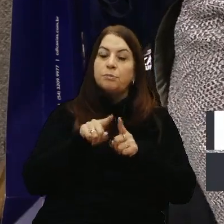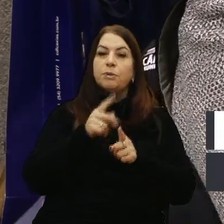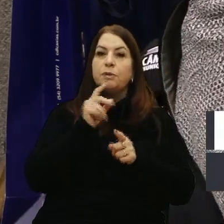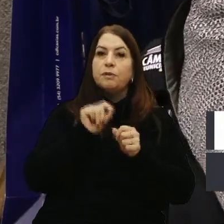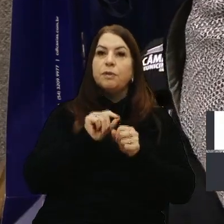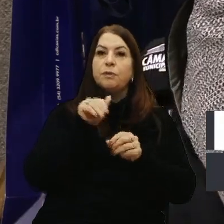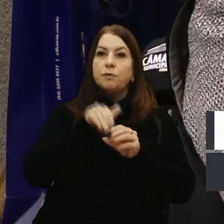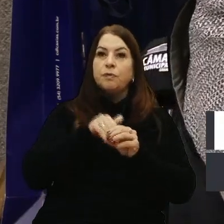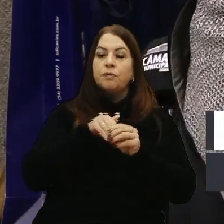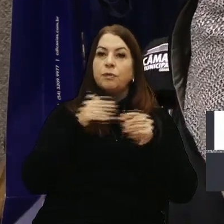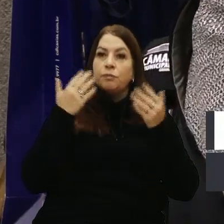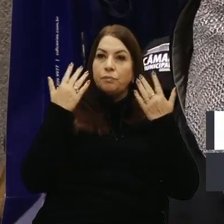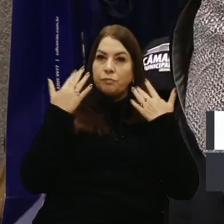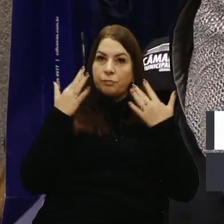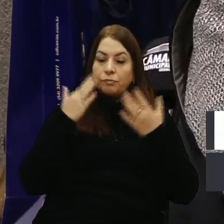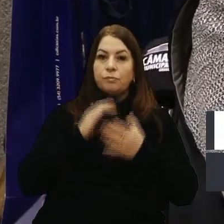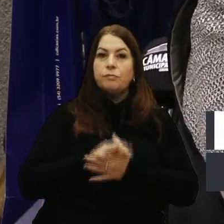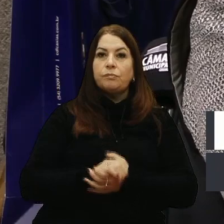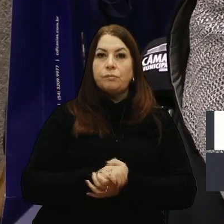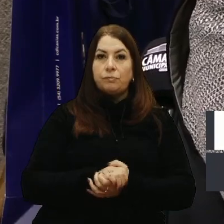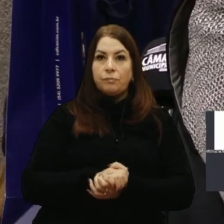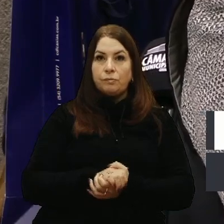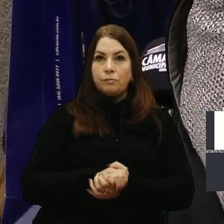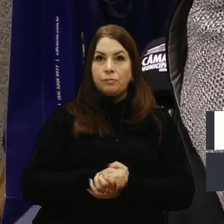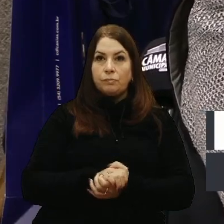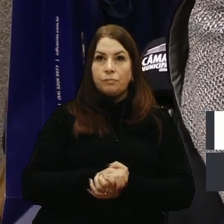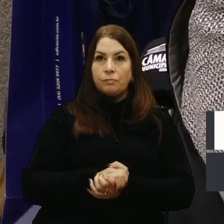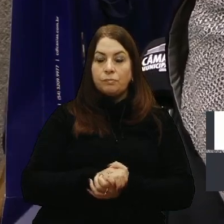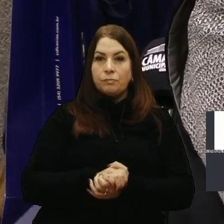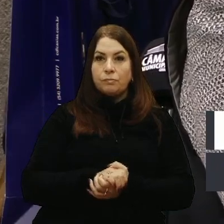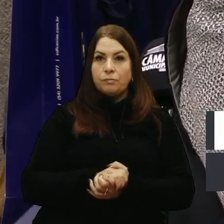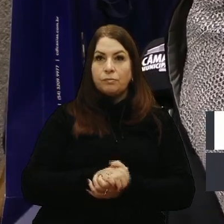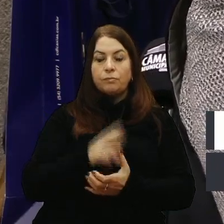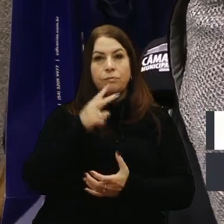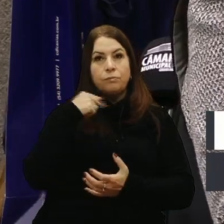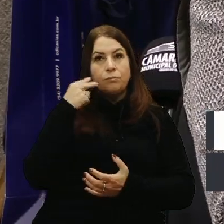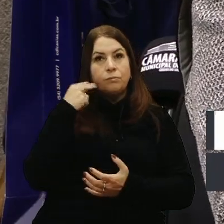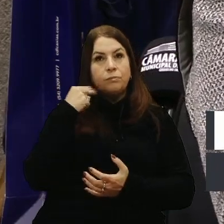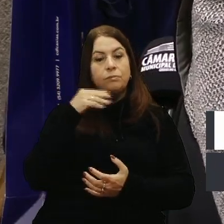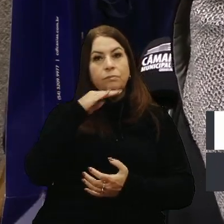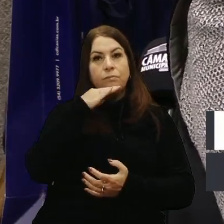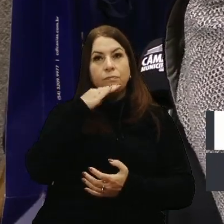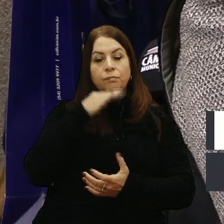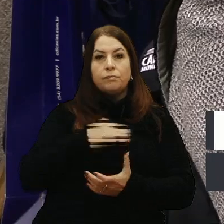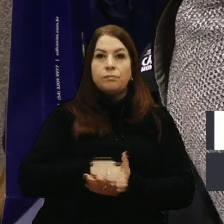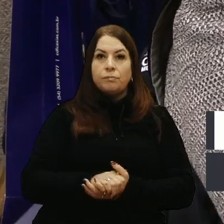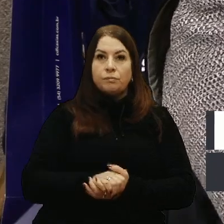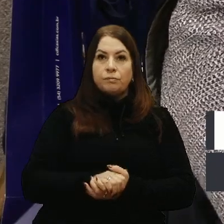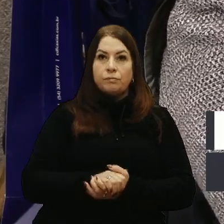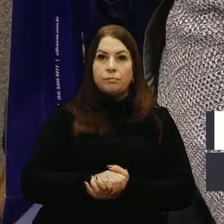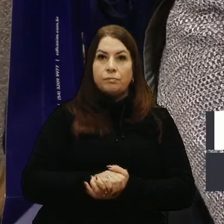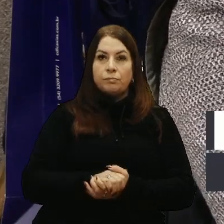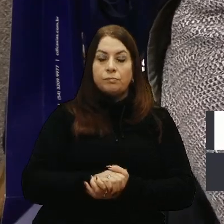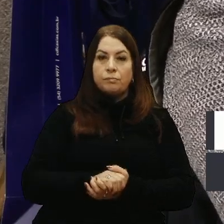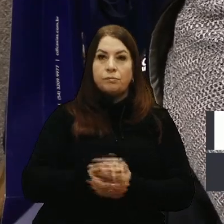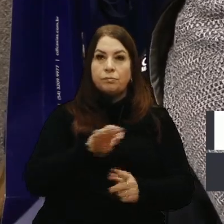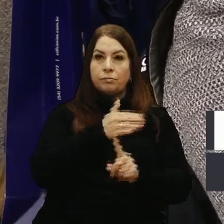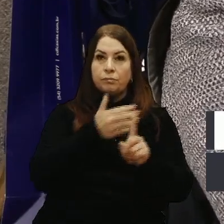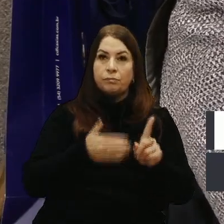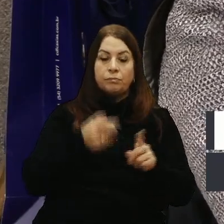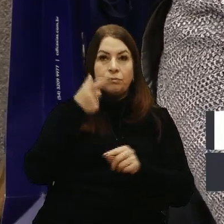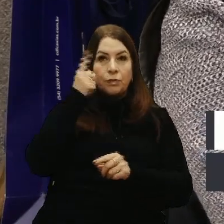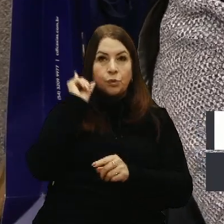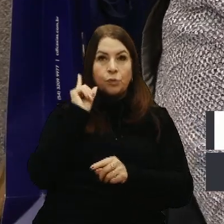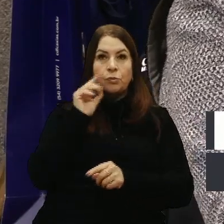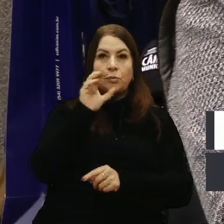fazer um voto de congratulações ao nobre vereador Alexandre Bortoluz pela homenagem de ontem